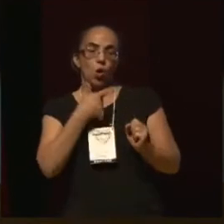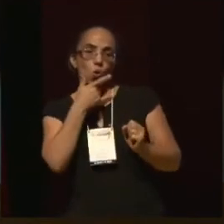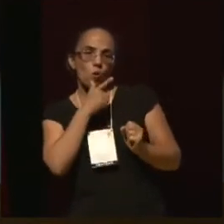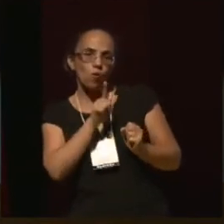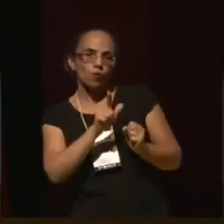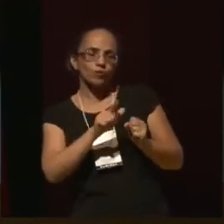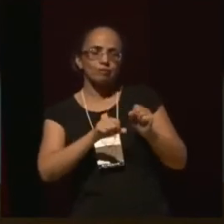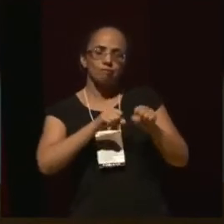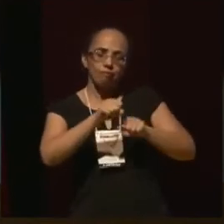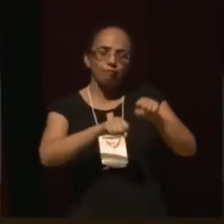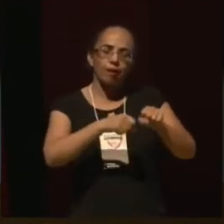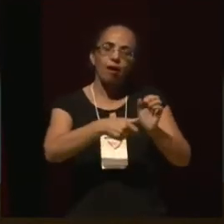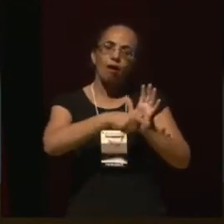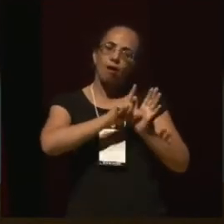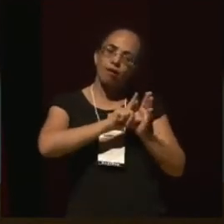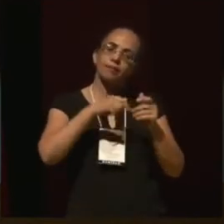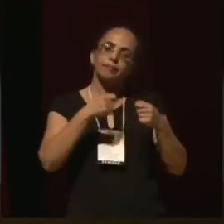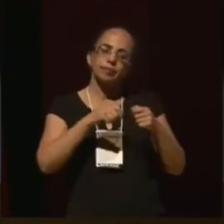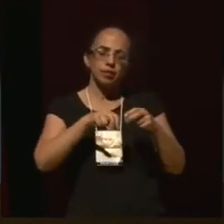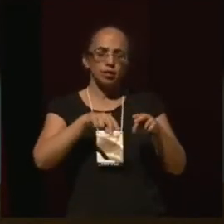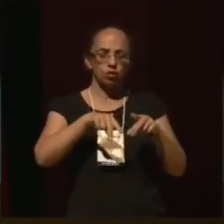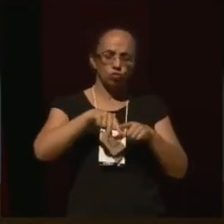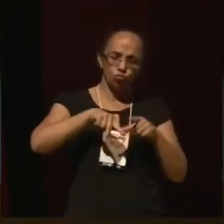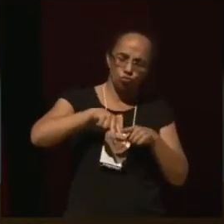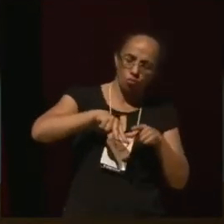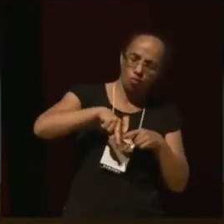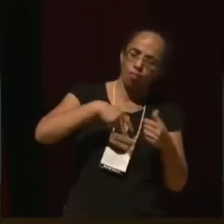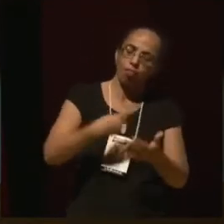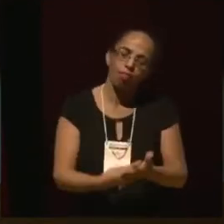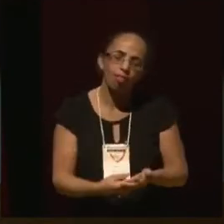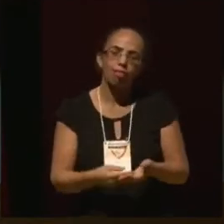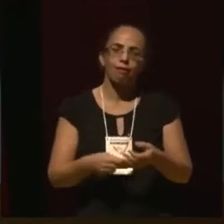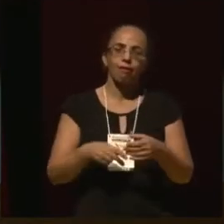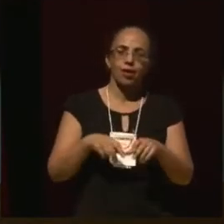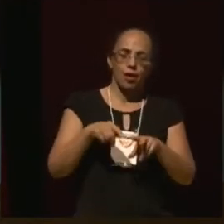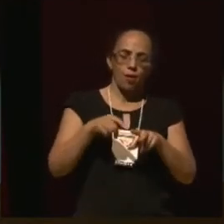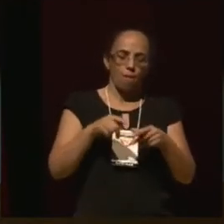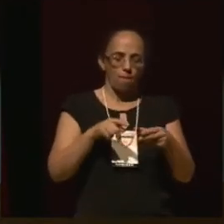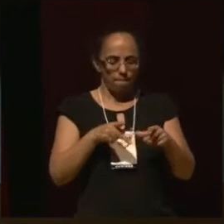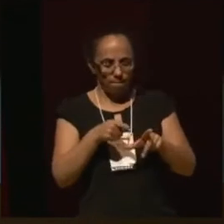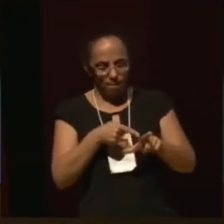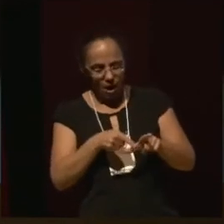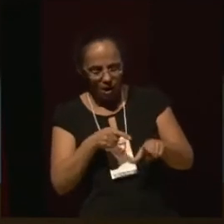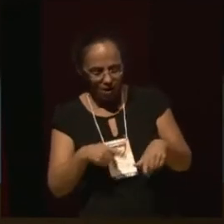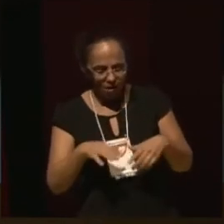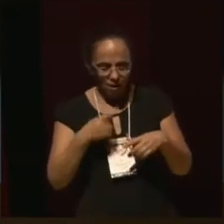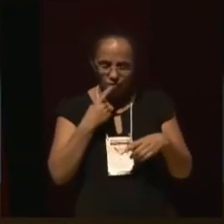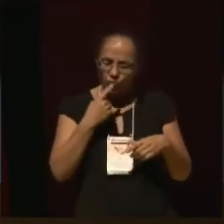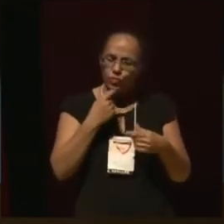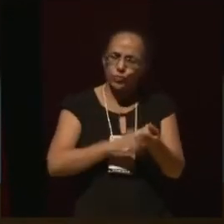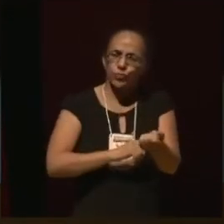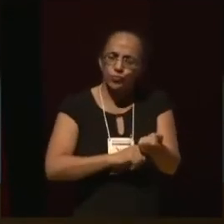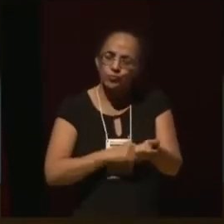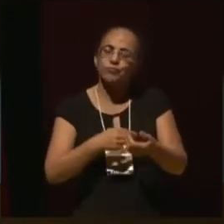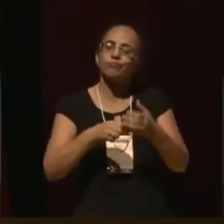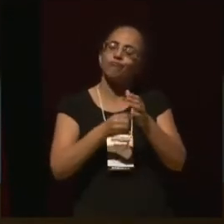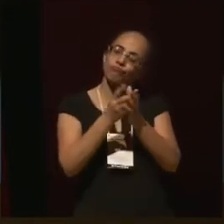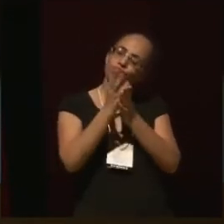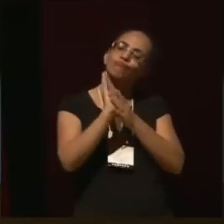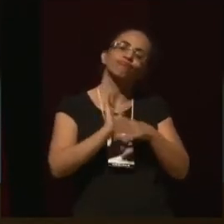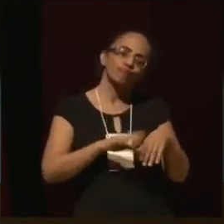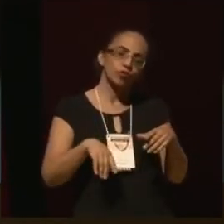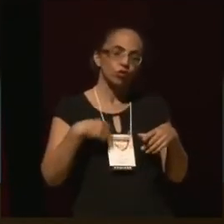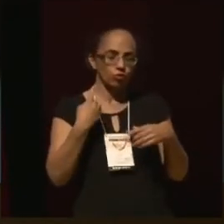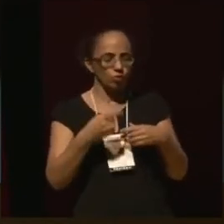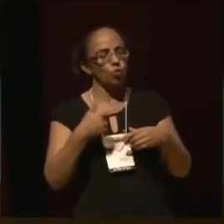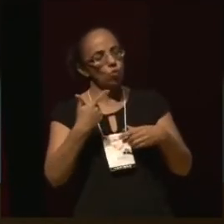ralar o joelhinho muitas vezes, vai vir com o pezinho sangrando muitas vezes para casa. E a gente continua oferecendo a bicicleta